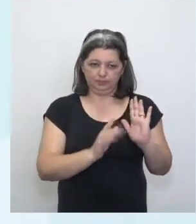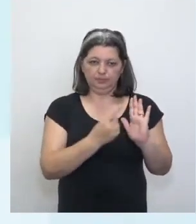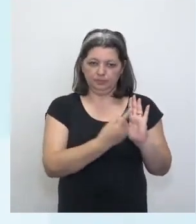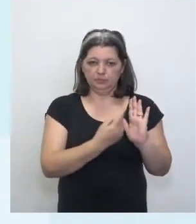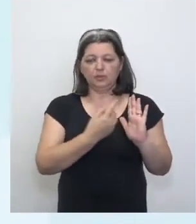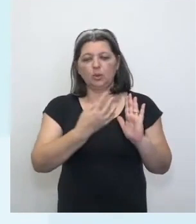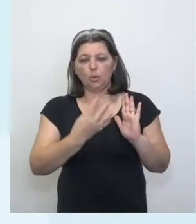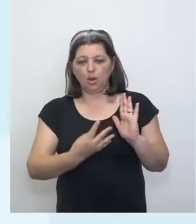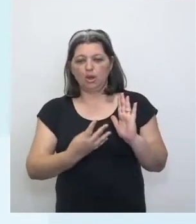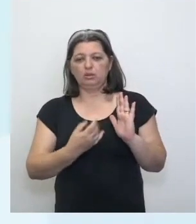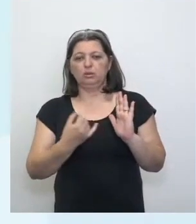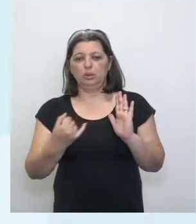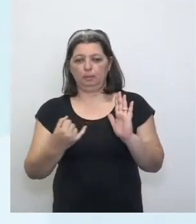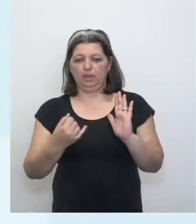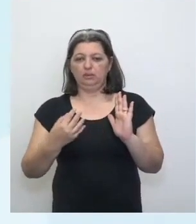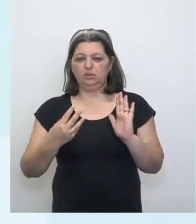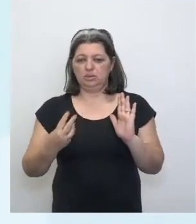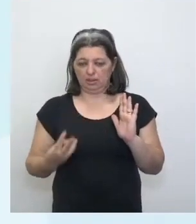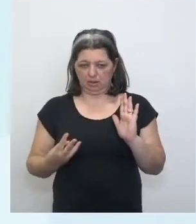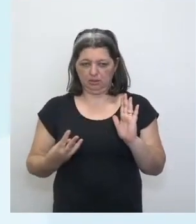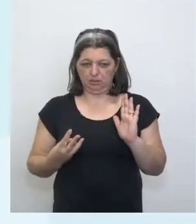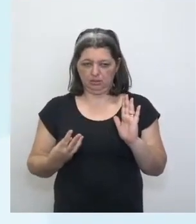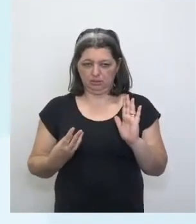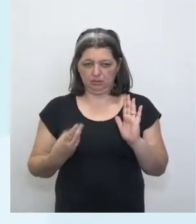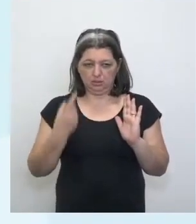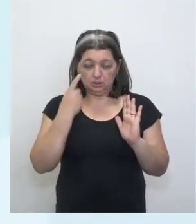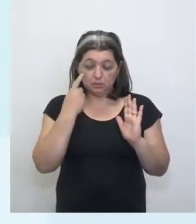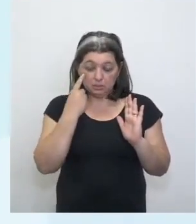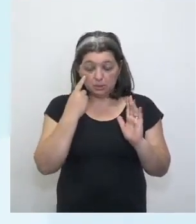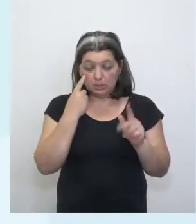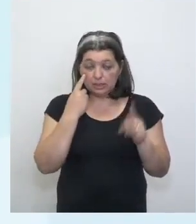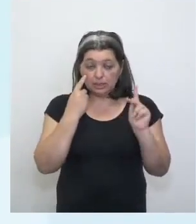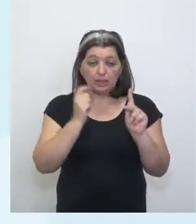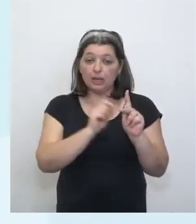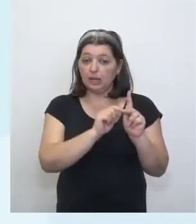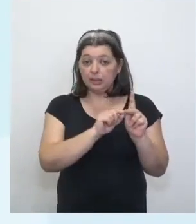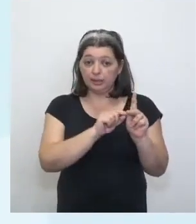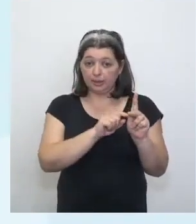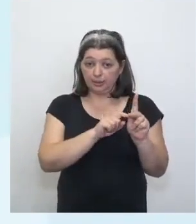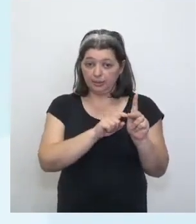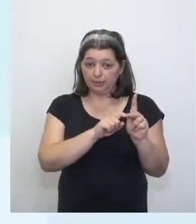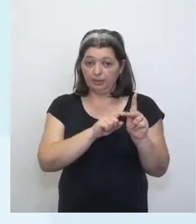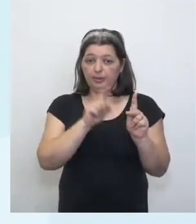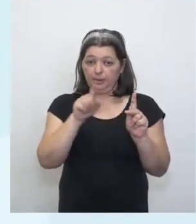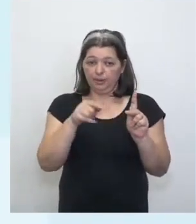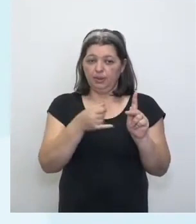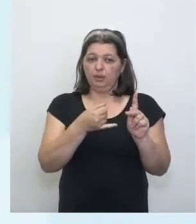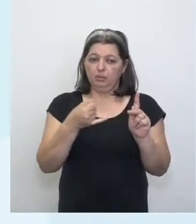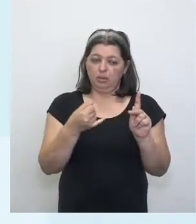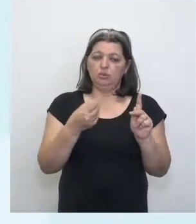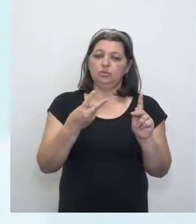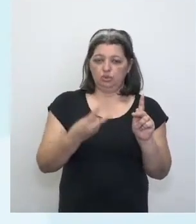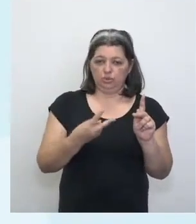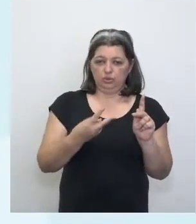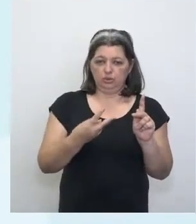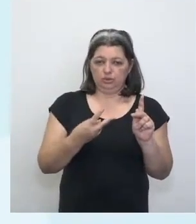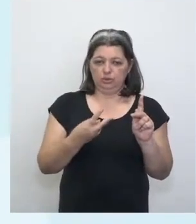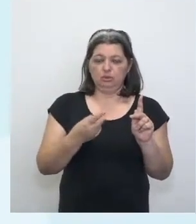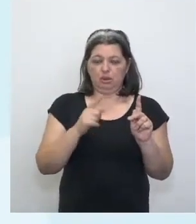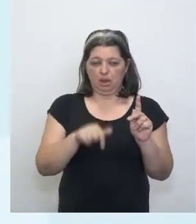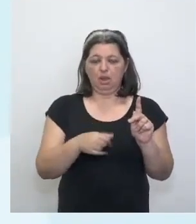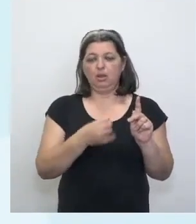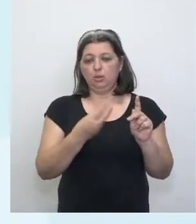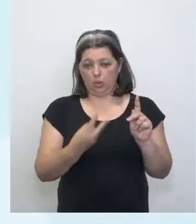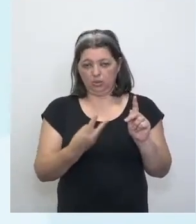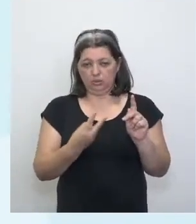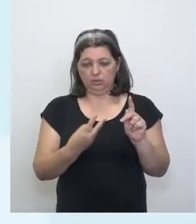3. Tudo bem? Vou anotar o valor de k para ajudar vocês. Ó, o k eu tiro daqui, x menos 2. Então, o k vale 2. O